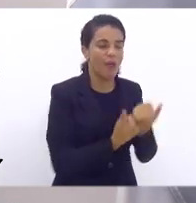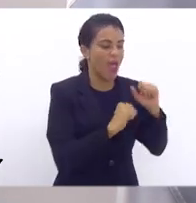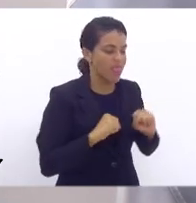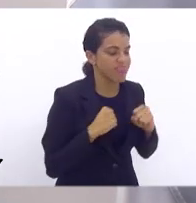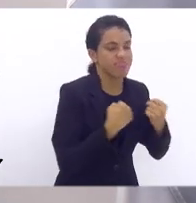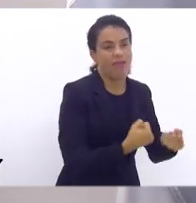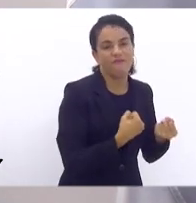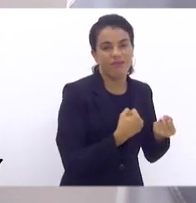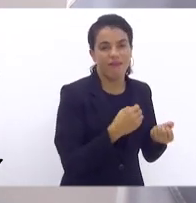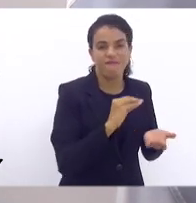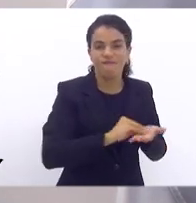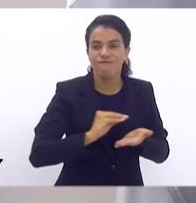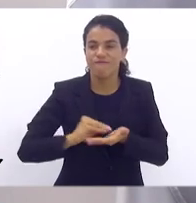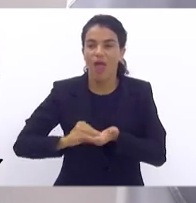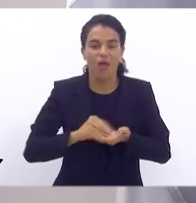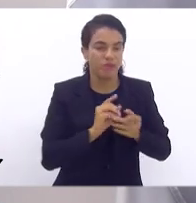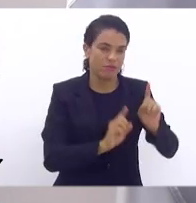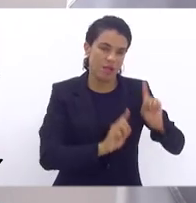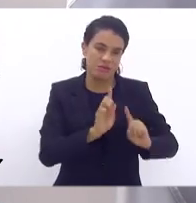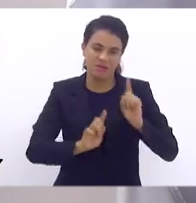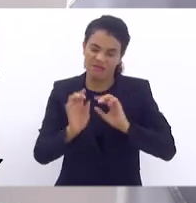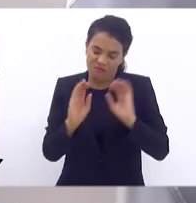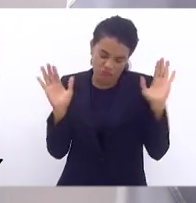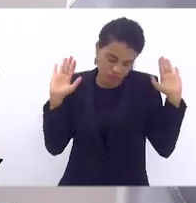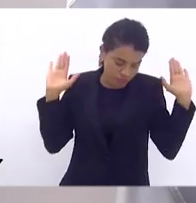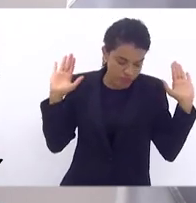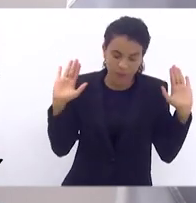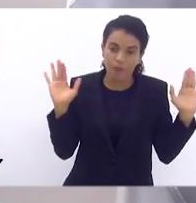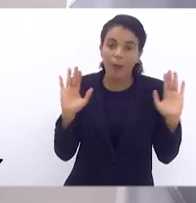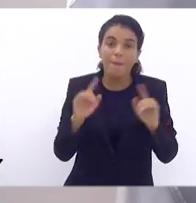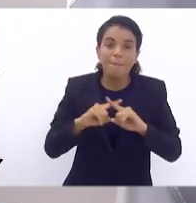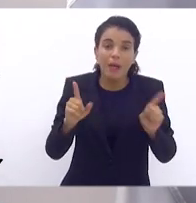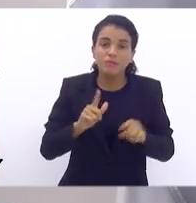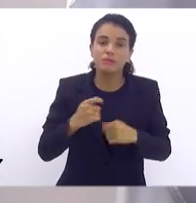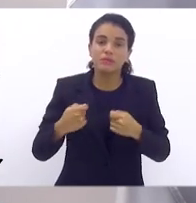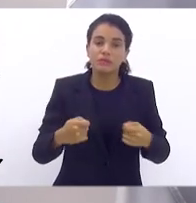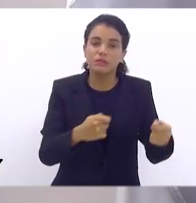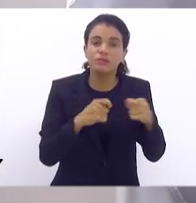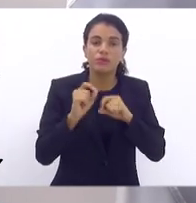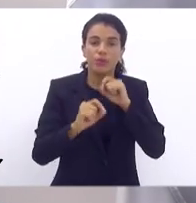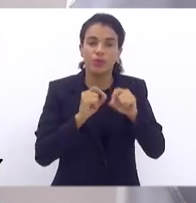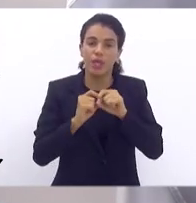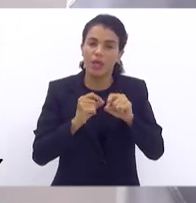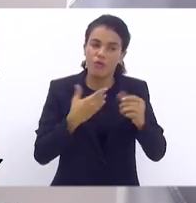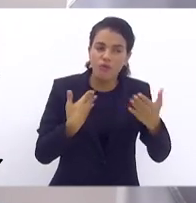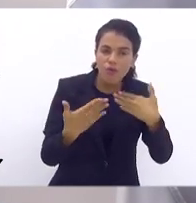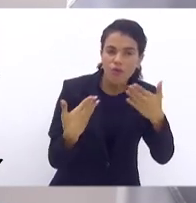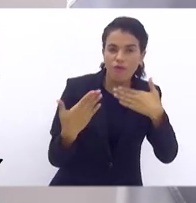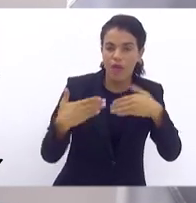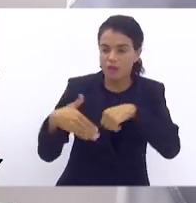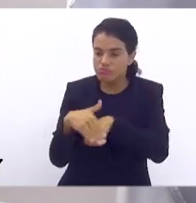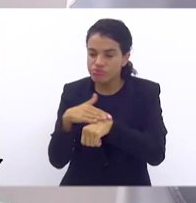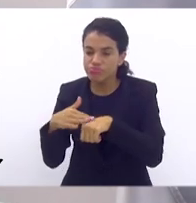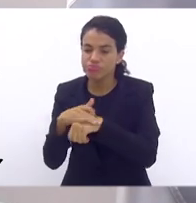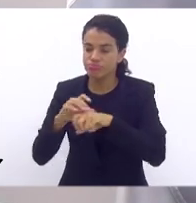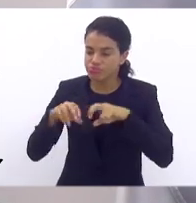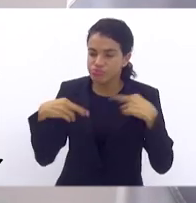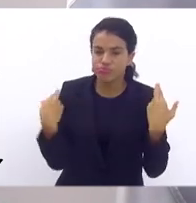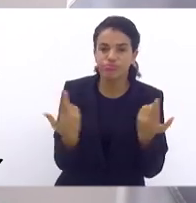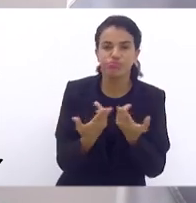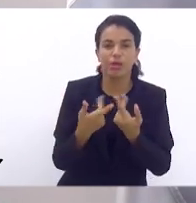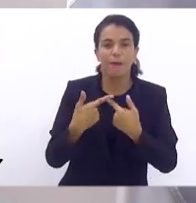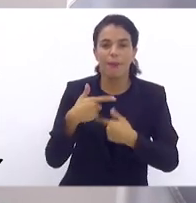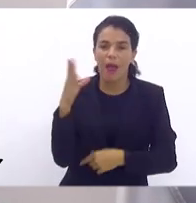ausência de licitação evidente que não né mas que haja uma interlocução para que esses processos sejam mais